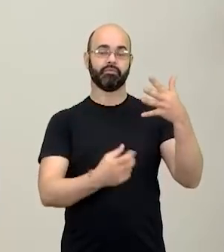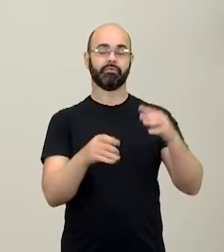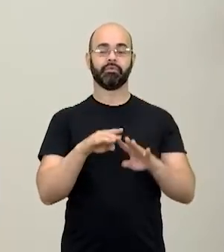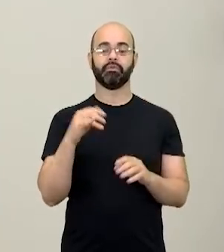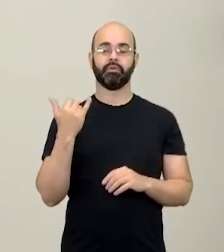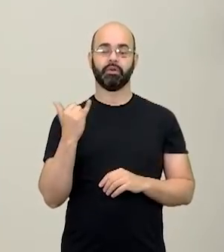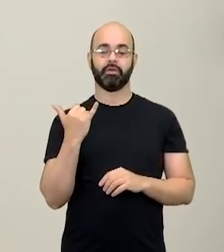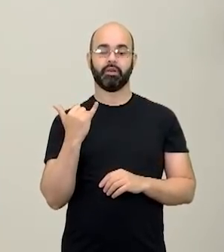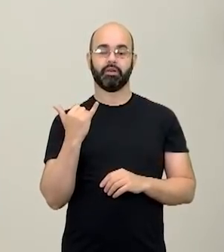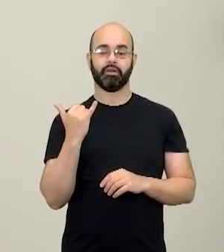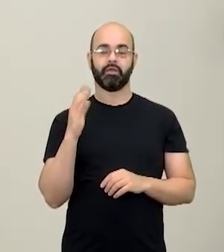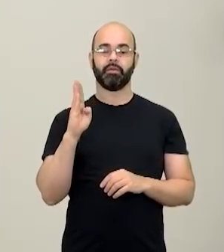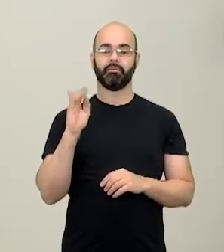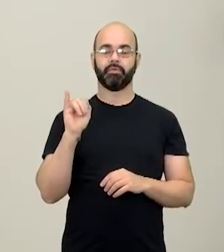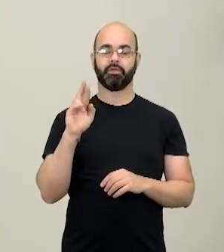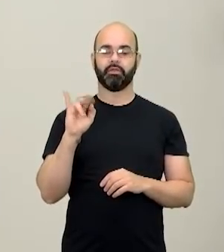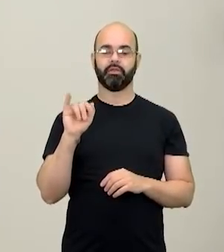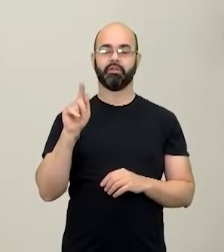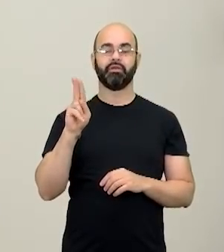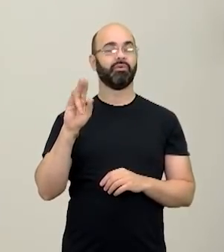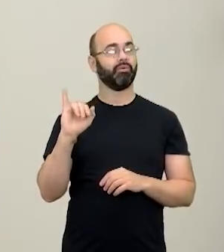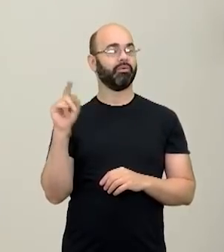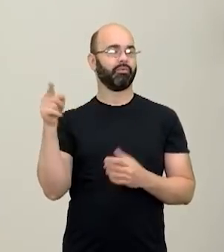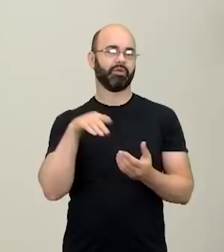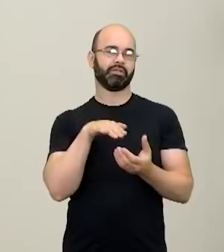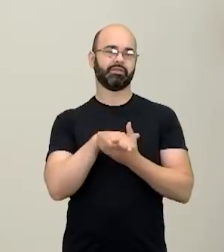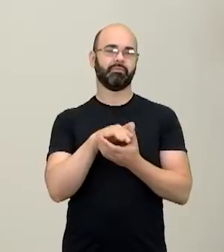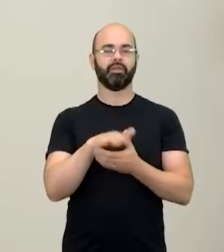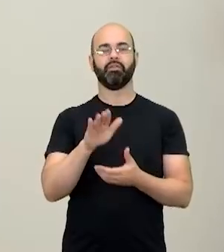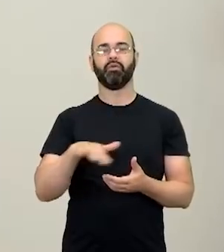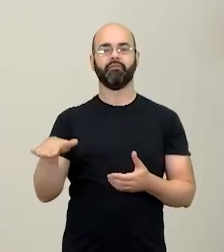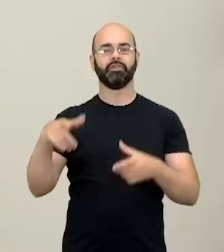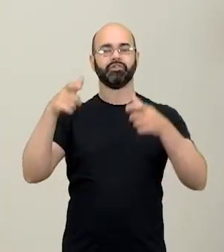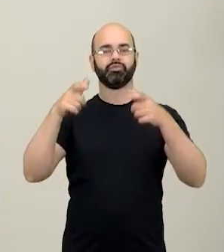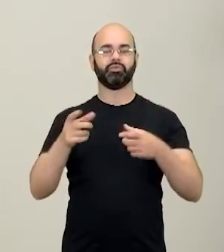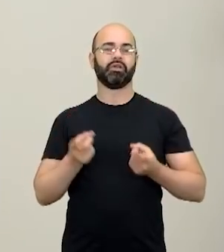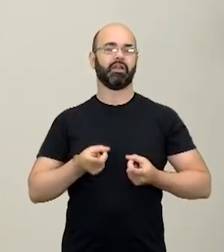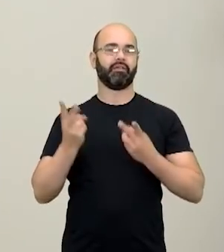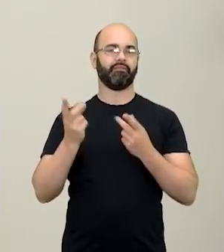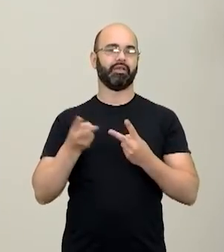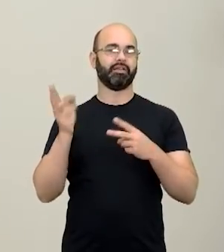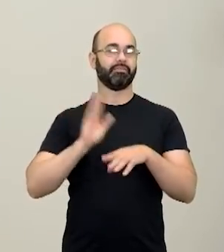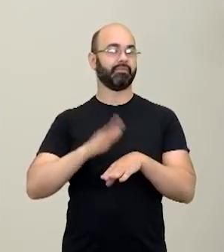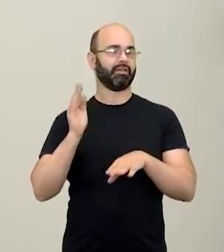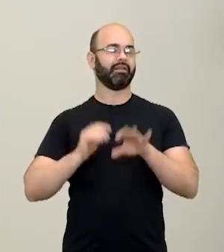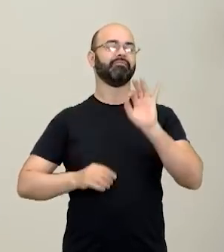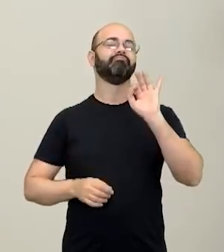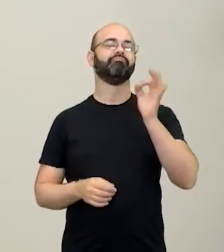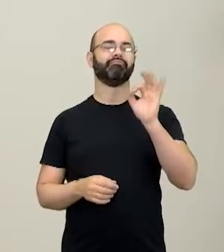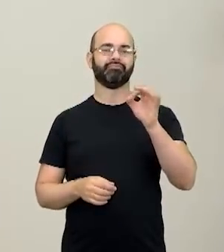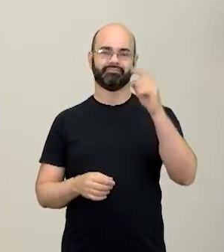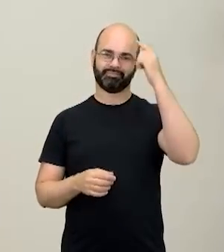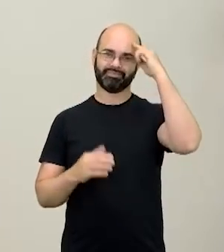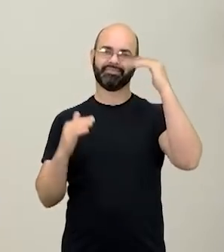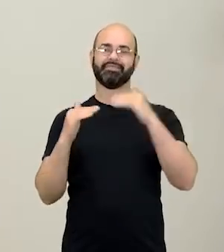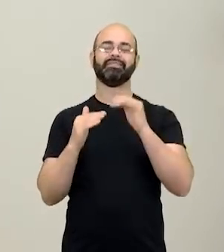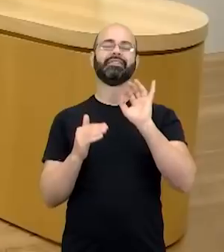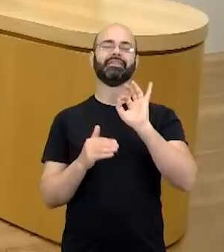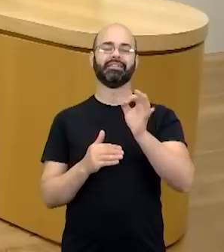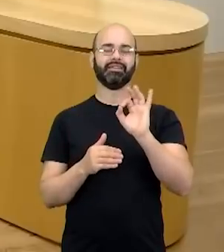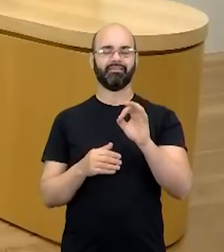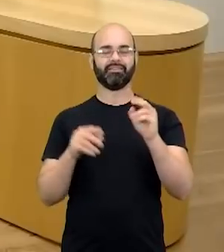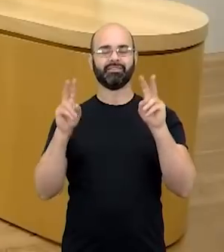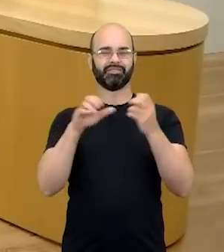Birigui, polo de sapatos infantis. Aí, aqui, tá ó, vendo? Uma ideia também, gostei bastante aqui de uma ideia também dos